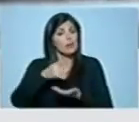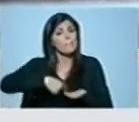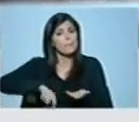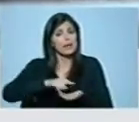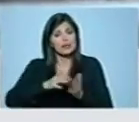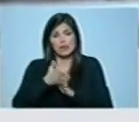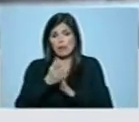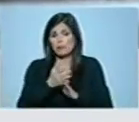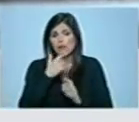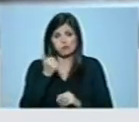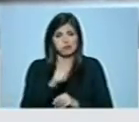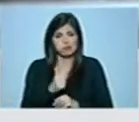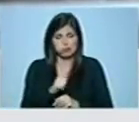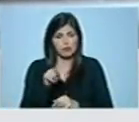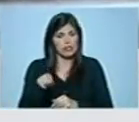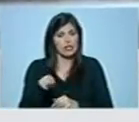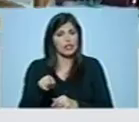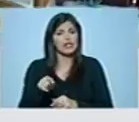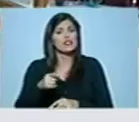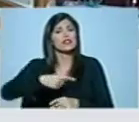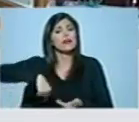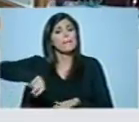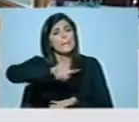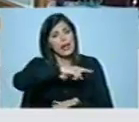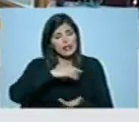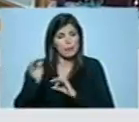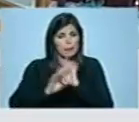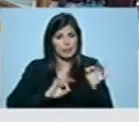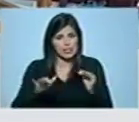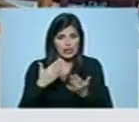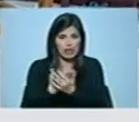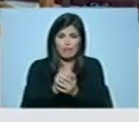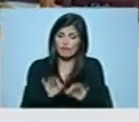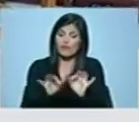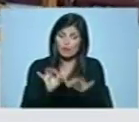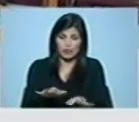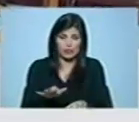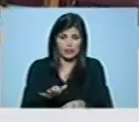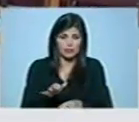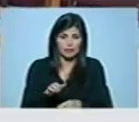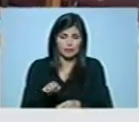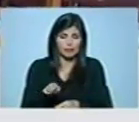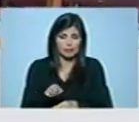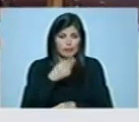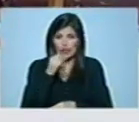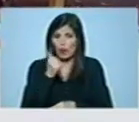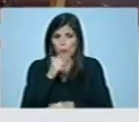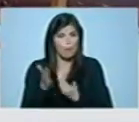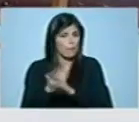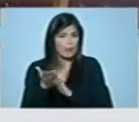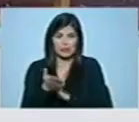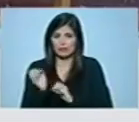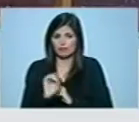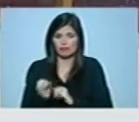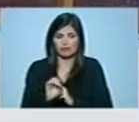para se fazer não, com pressa. Este prato, desde a preparação até a finalização, ele não pode ter pressa. É um